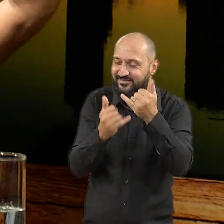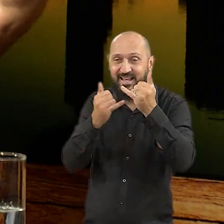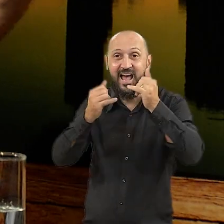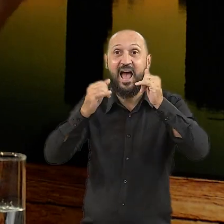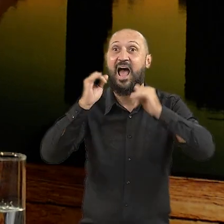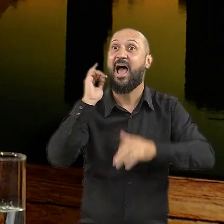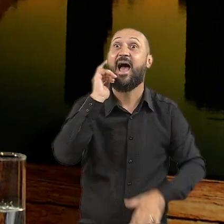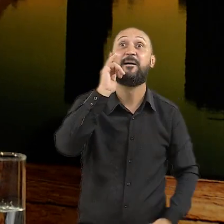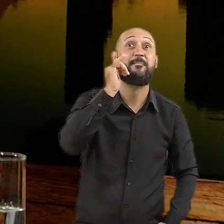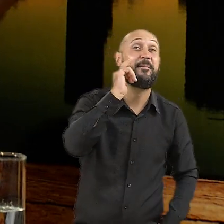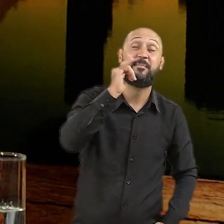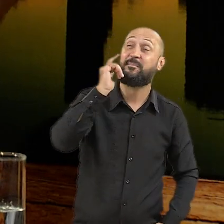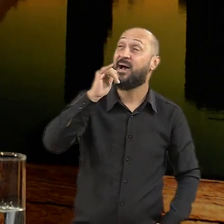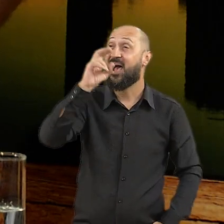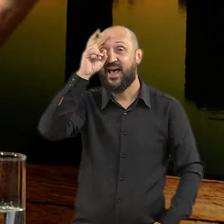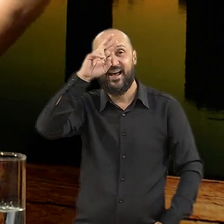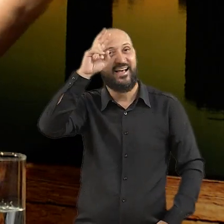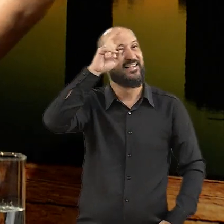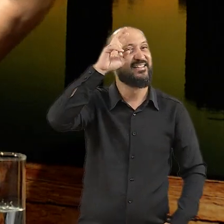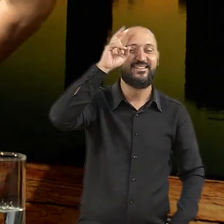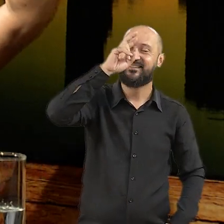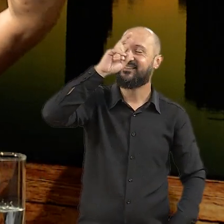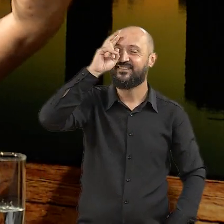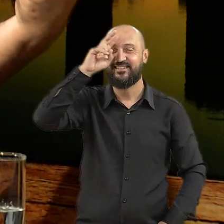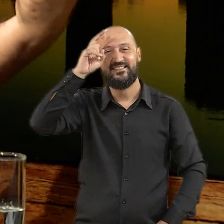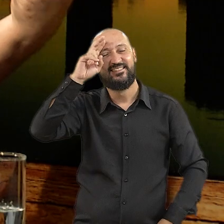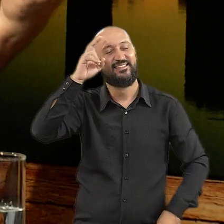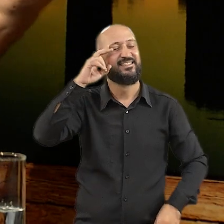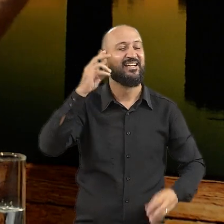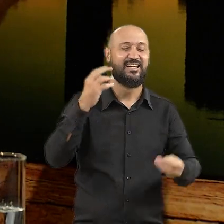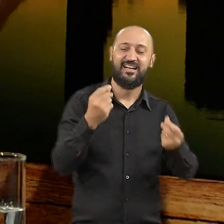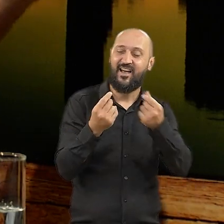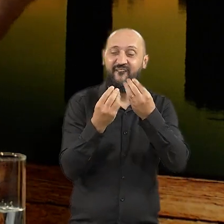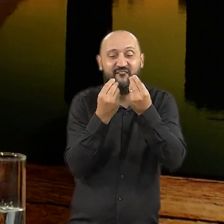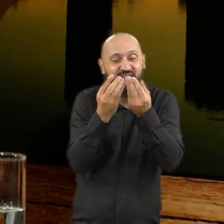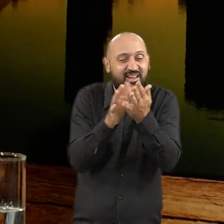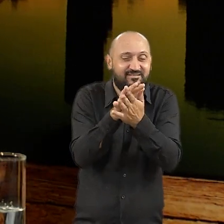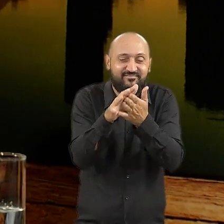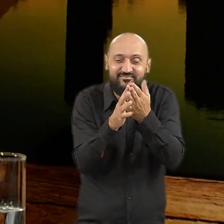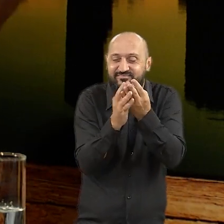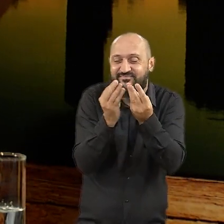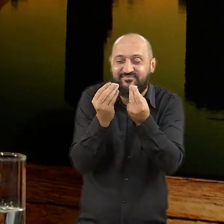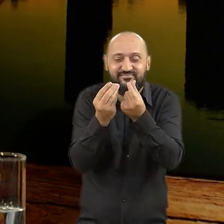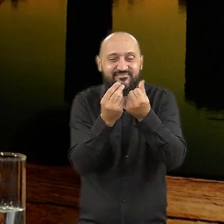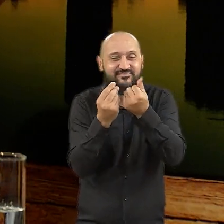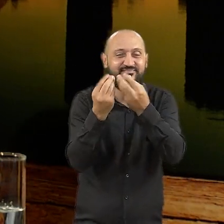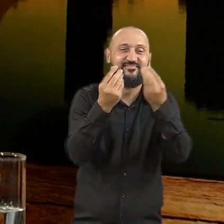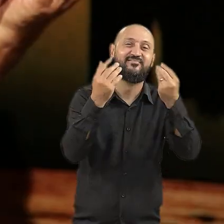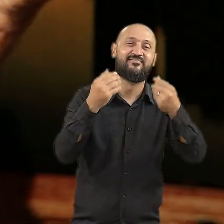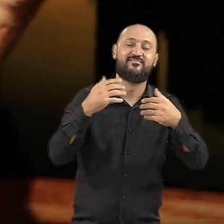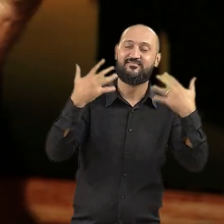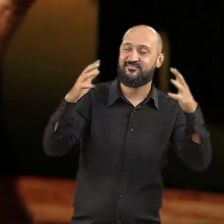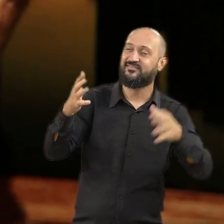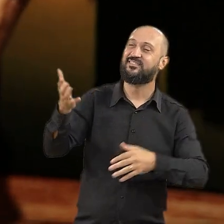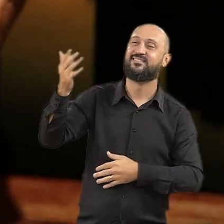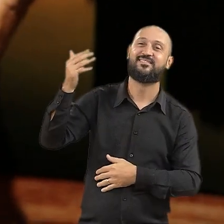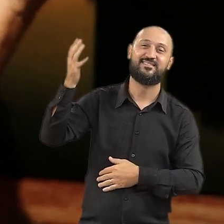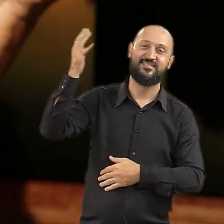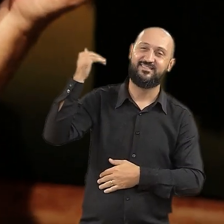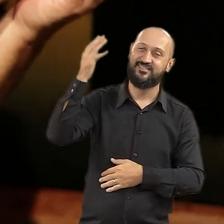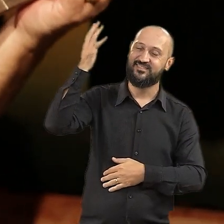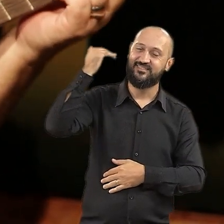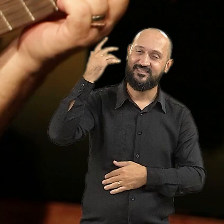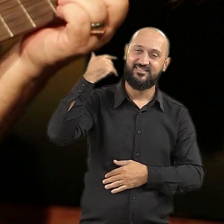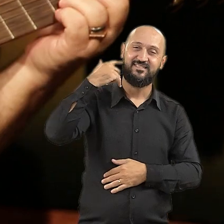e então contar tantas histórias, sem contar. Era